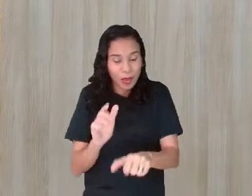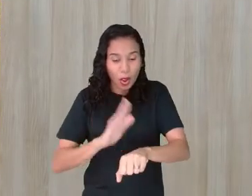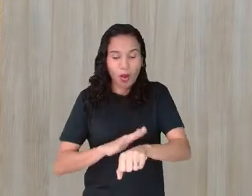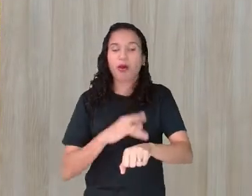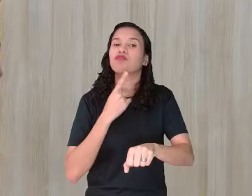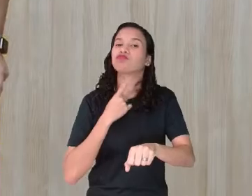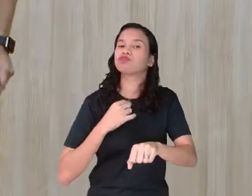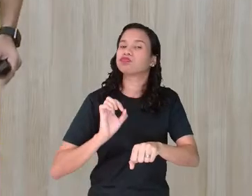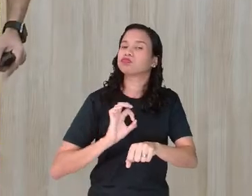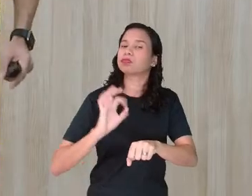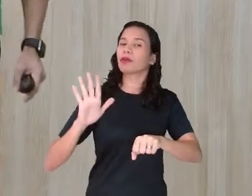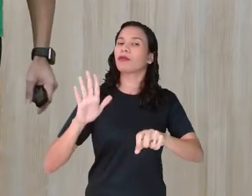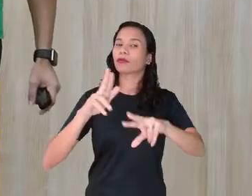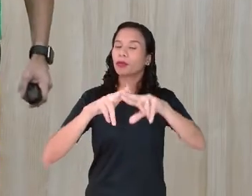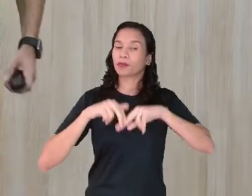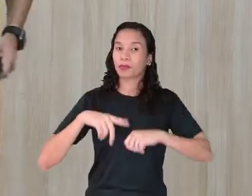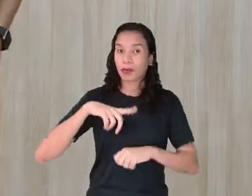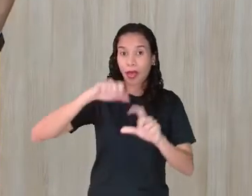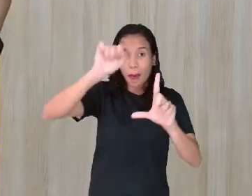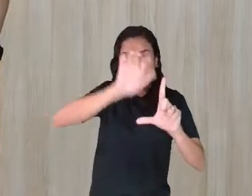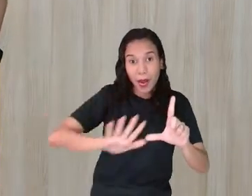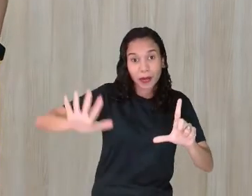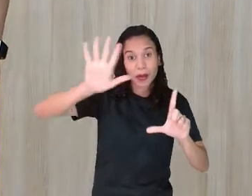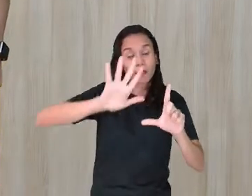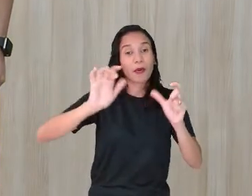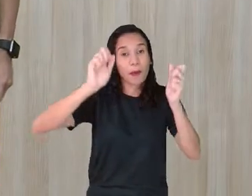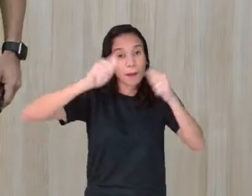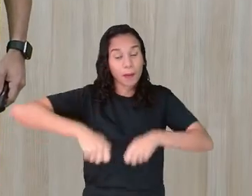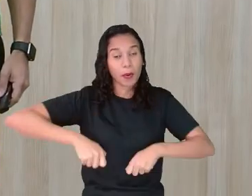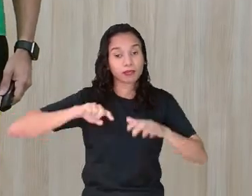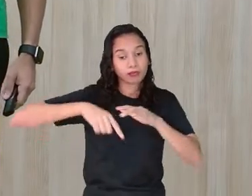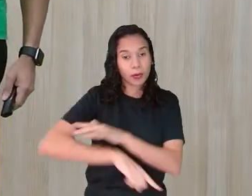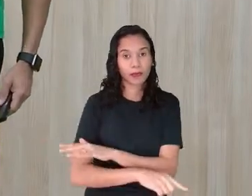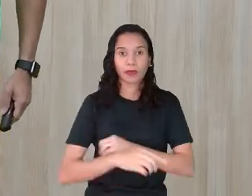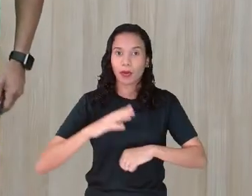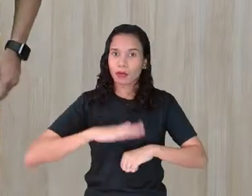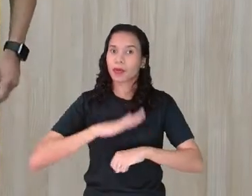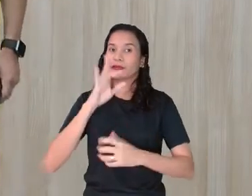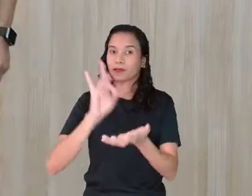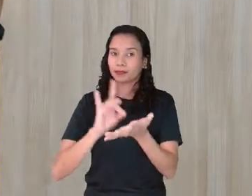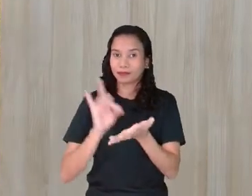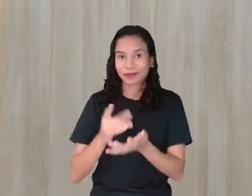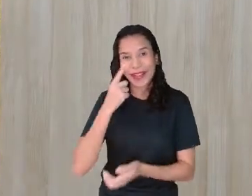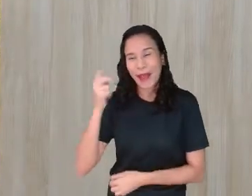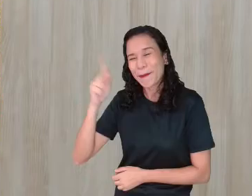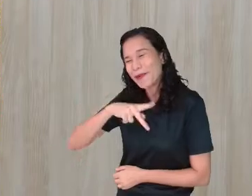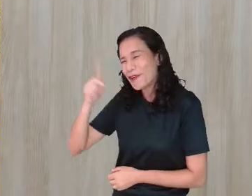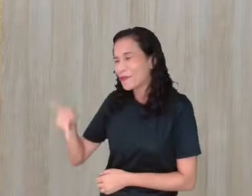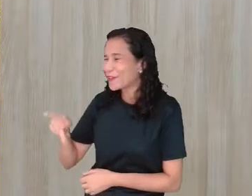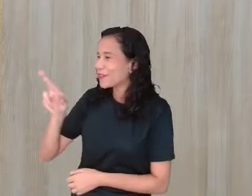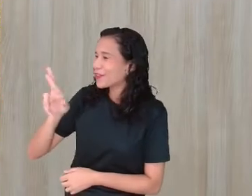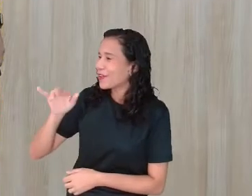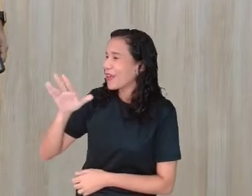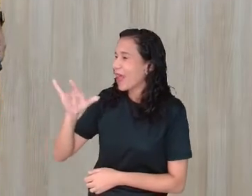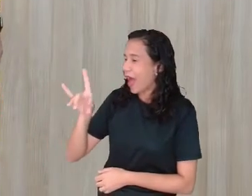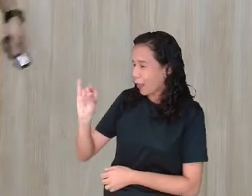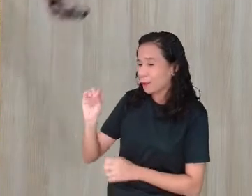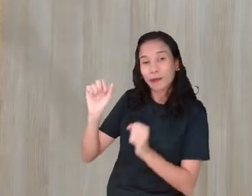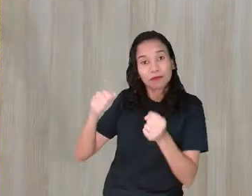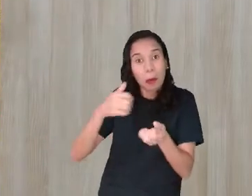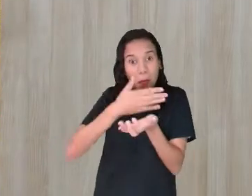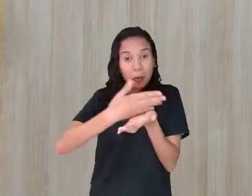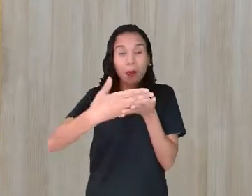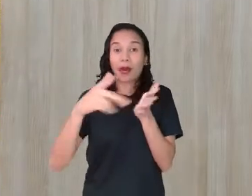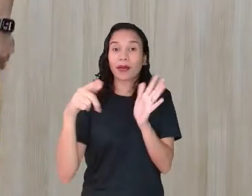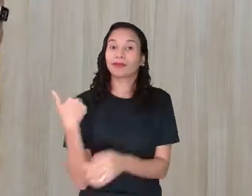horário que você quiser. Então, é uma plataforma que você pode explorar bastante, tá bom? Professor Ricardo, considerações iniciais